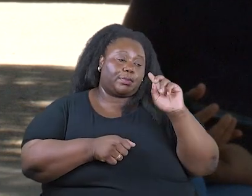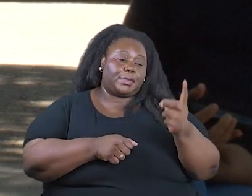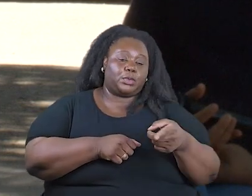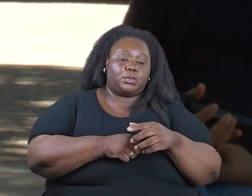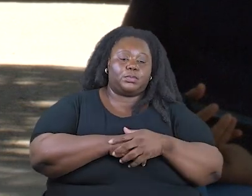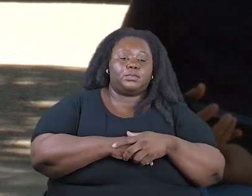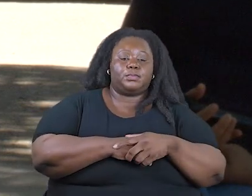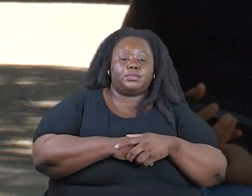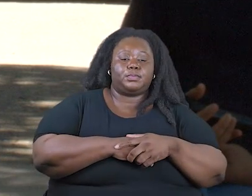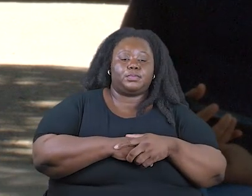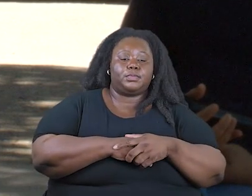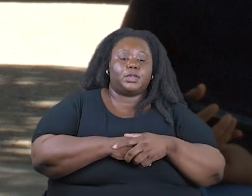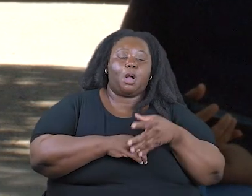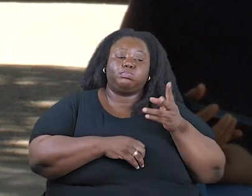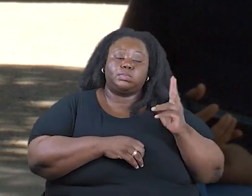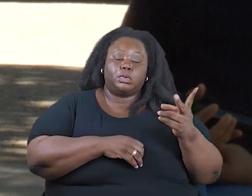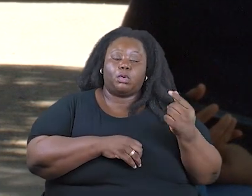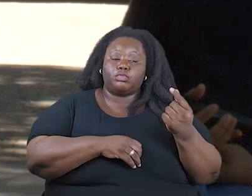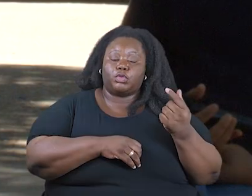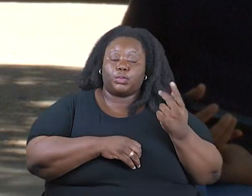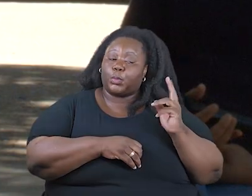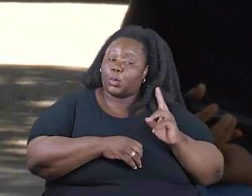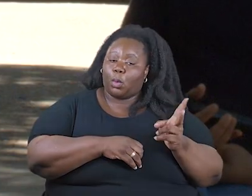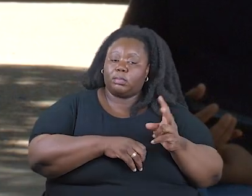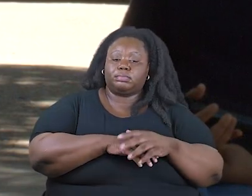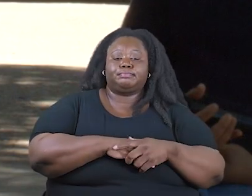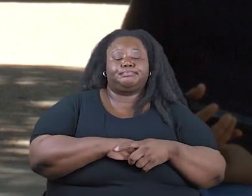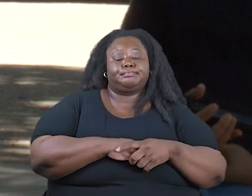1.000. Era o mesmo valor para todo mundo.